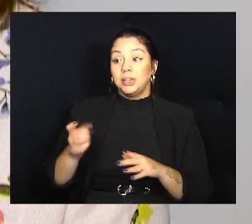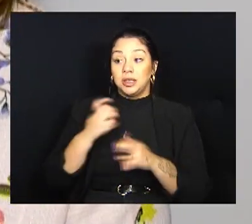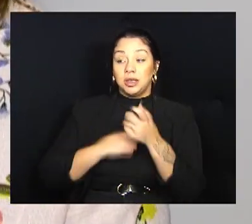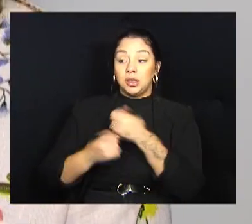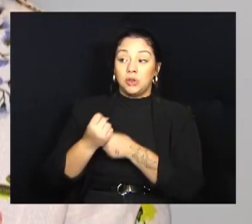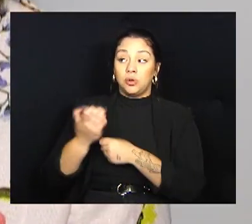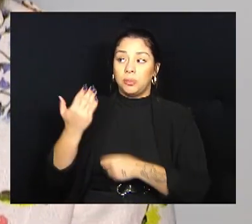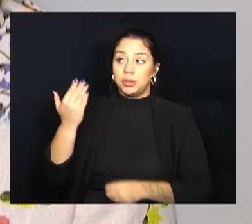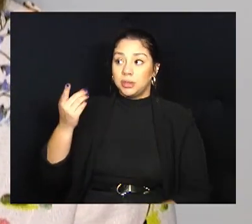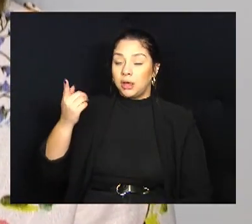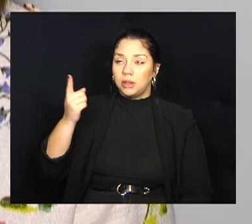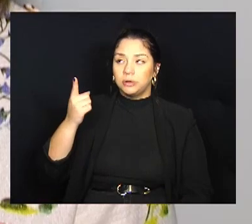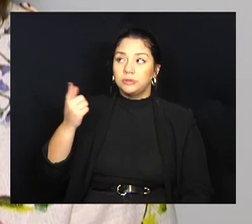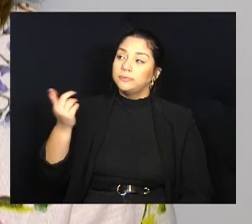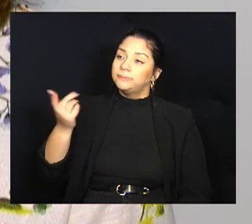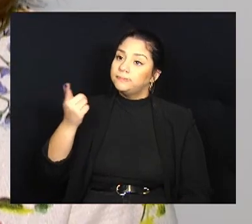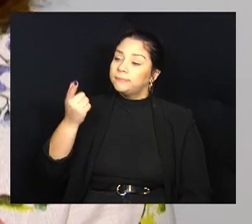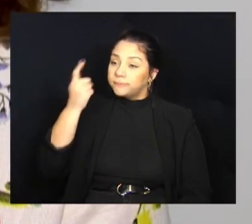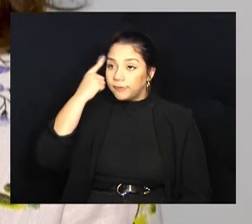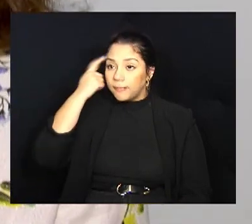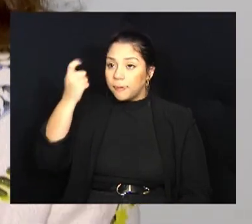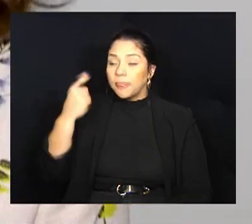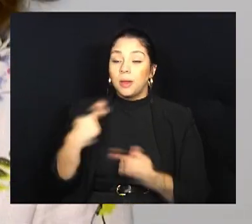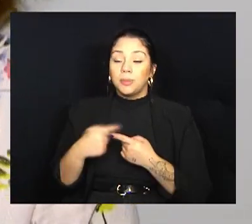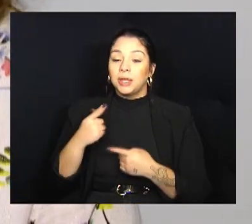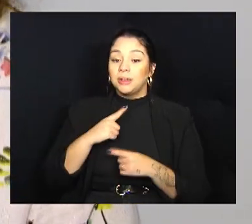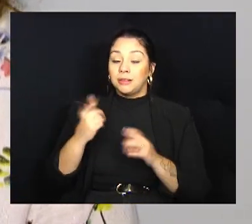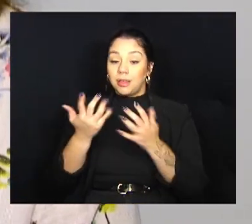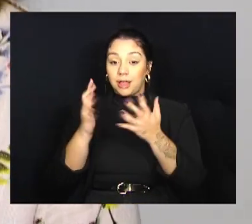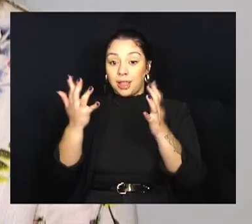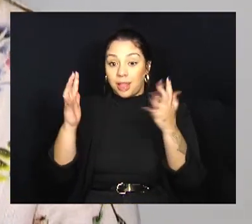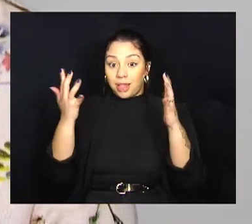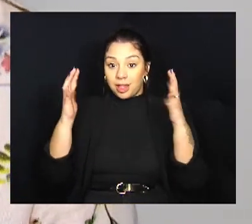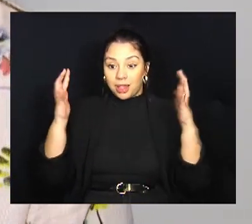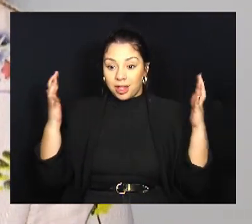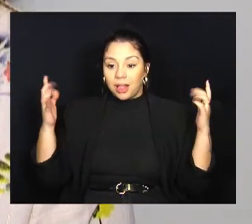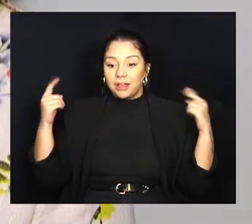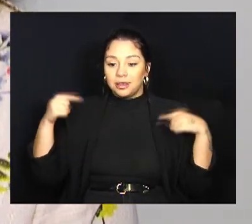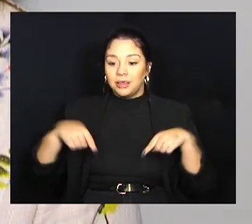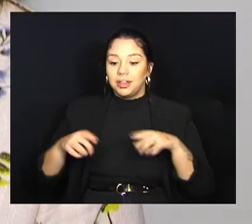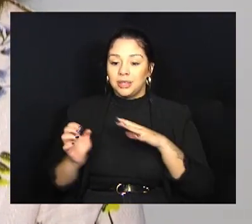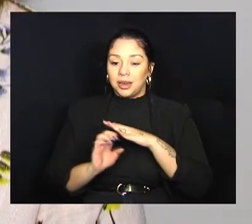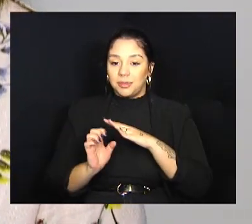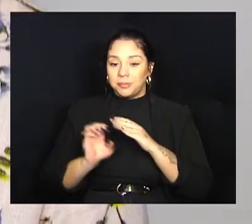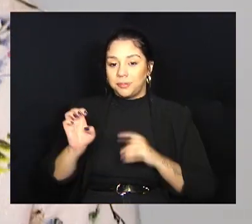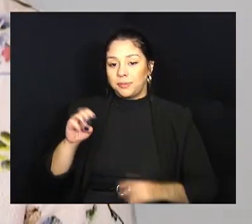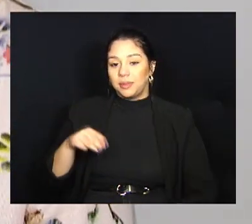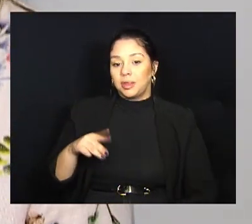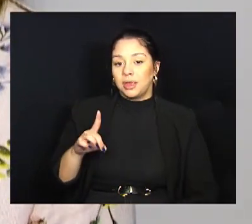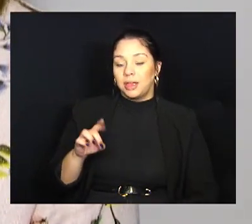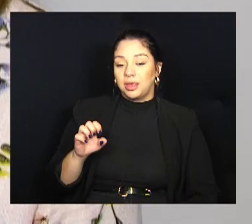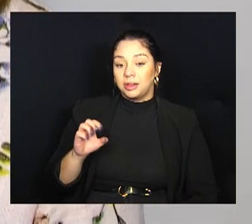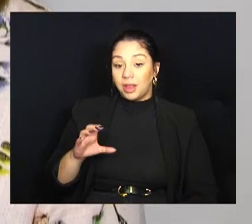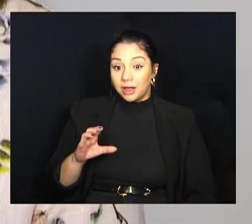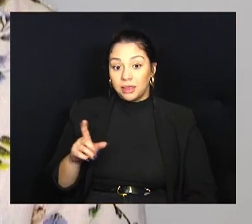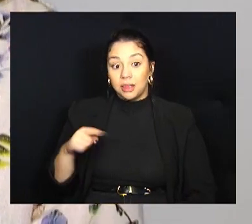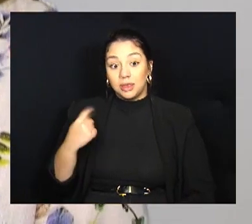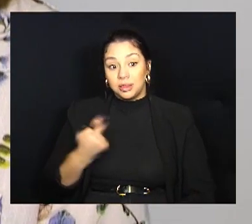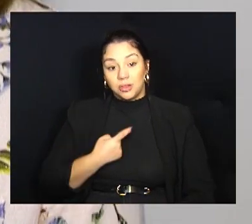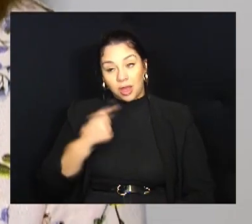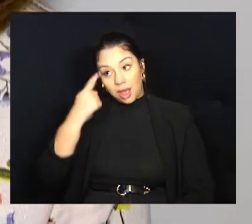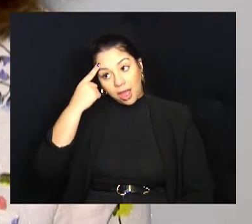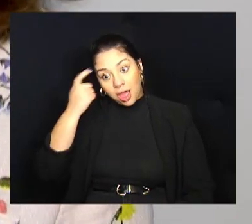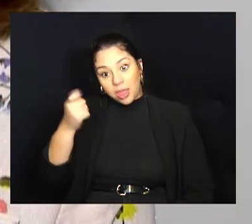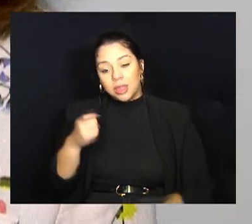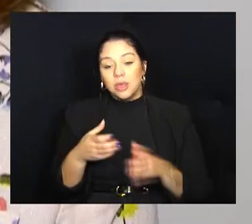área verde encantadora aqui, né? A questão da flora e da fauna é muito rica na INDEC. E nós tivemos essa ideia do concurso e